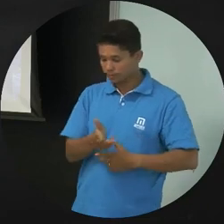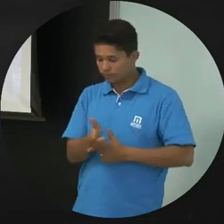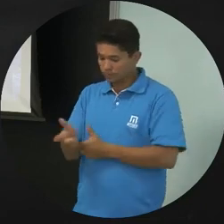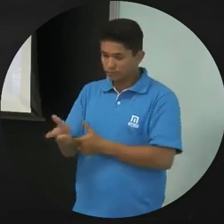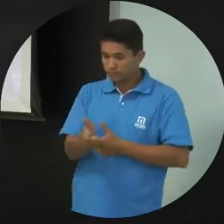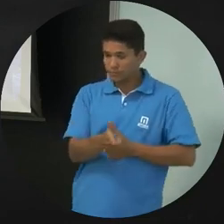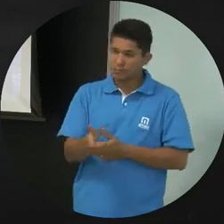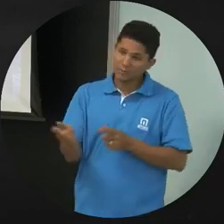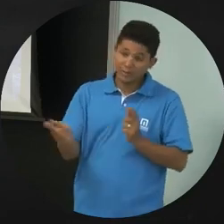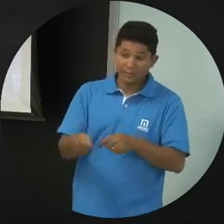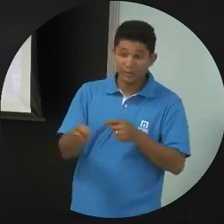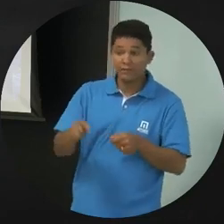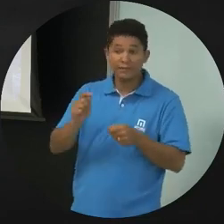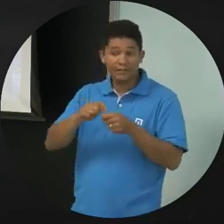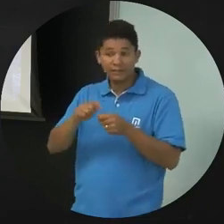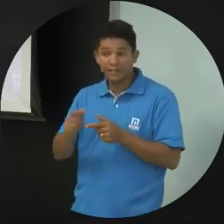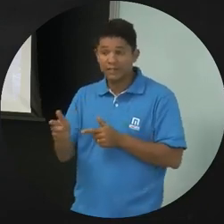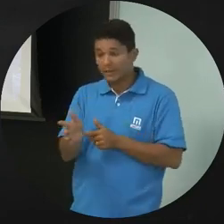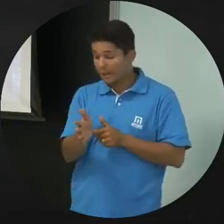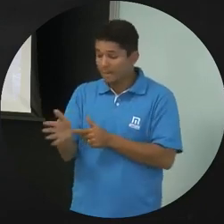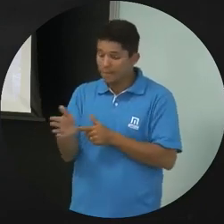você consegue fazer